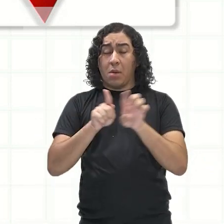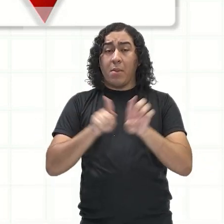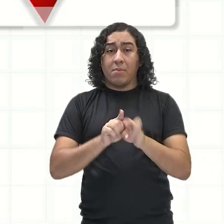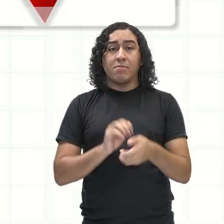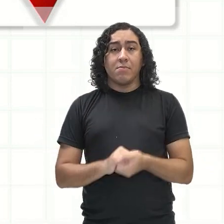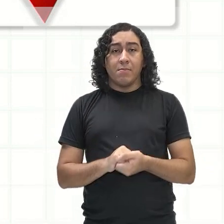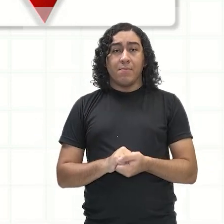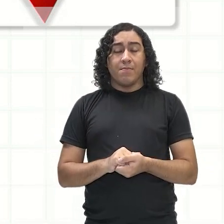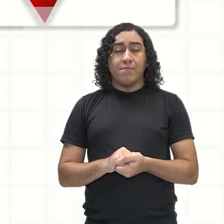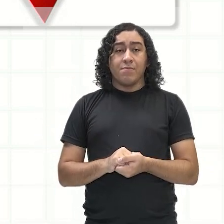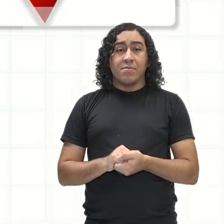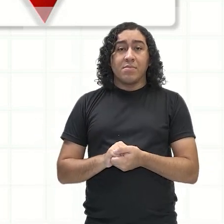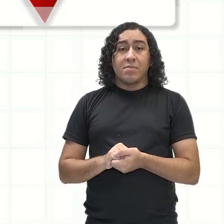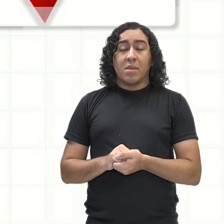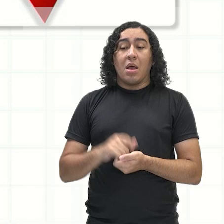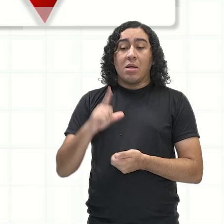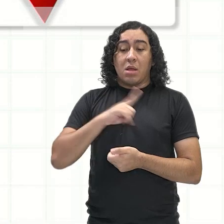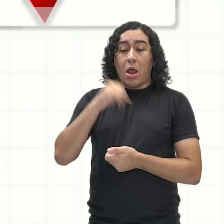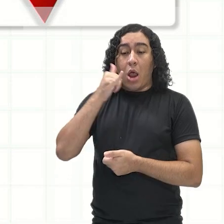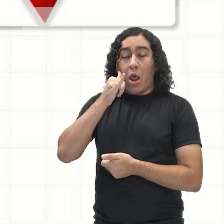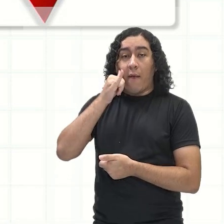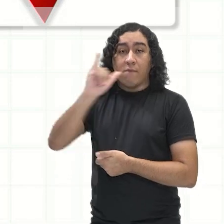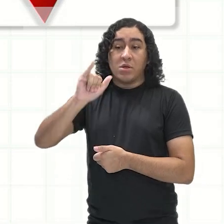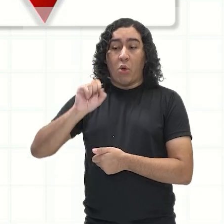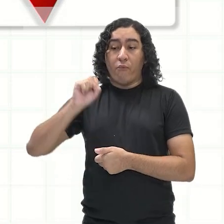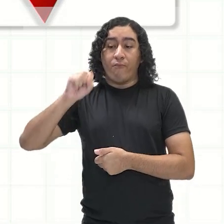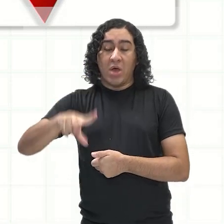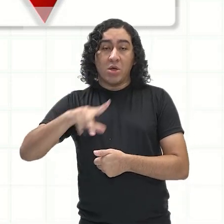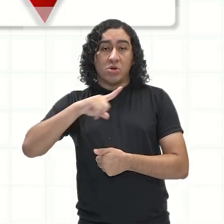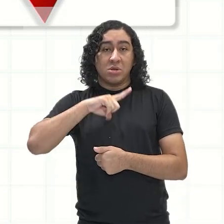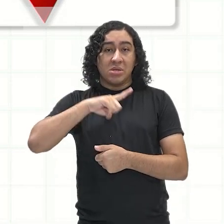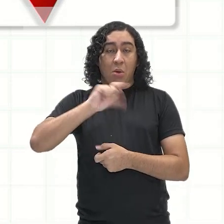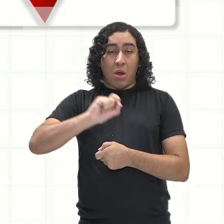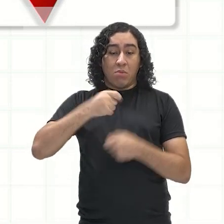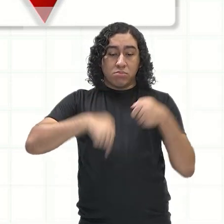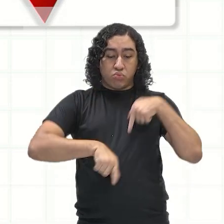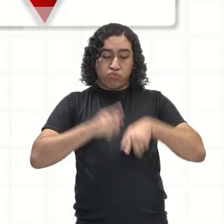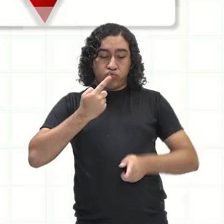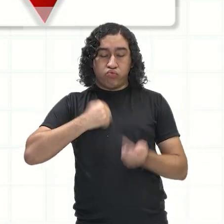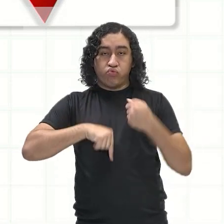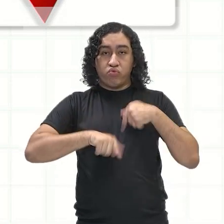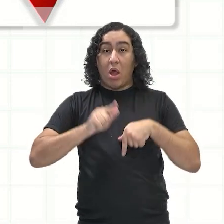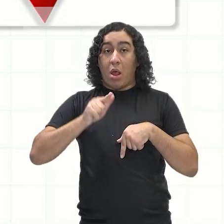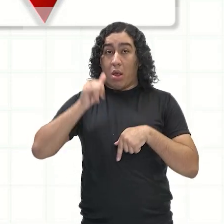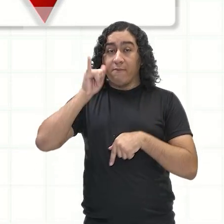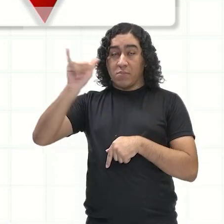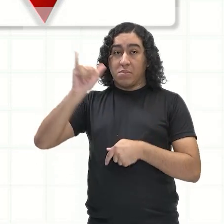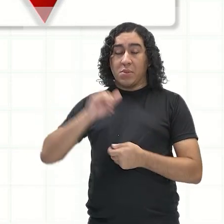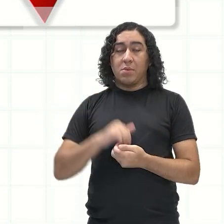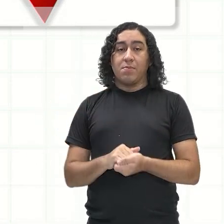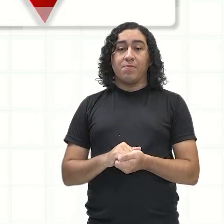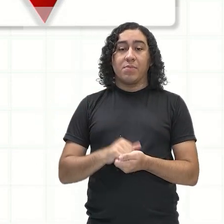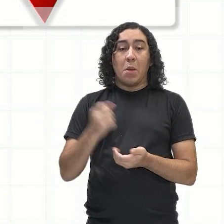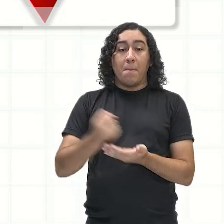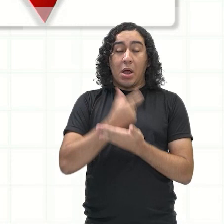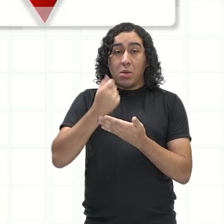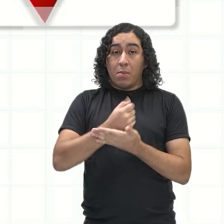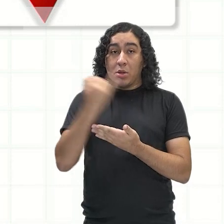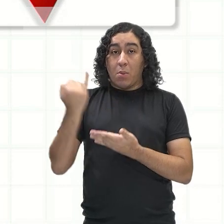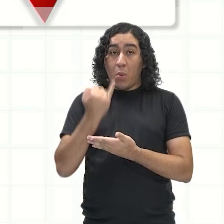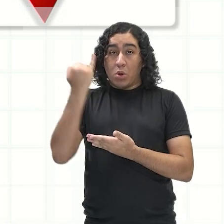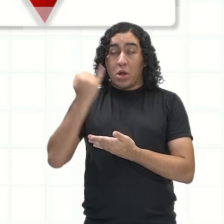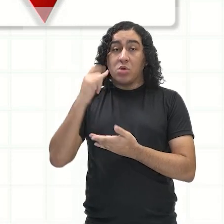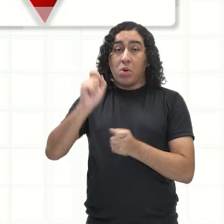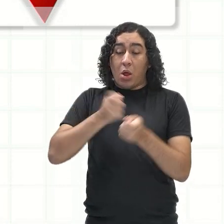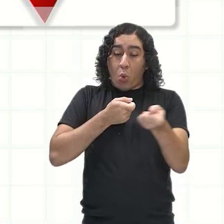avance, né? Com que esse vírus continue ali se replicando, por exemplo. O uso desses medicamentos é importante para controlar a infecção e também